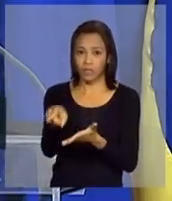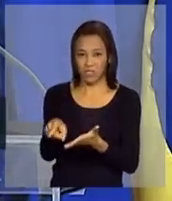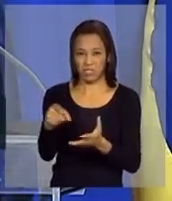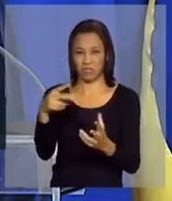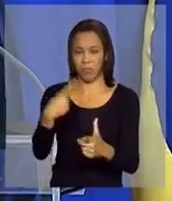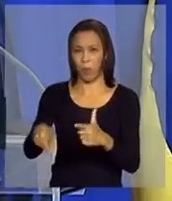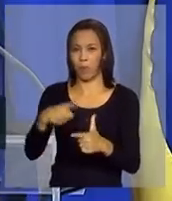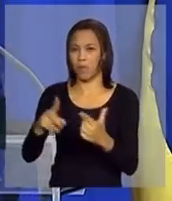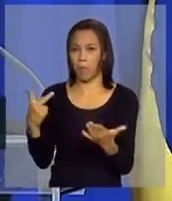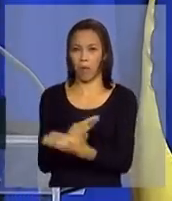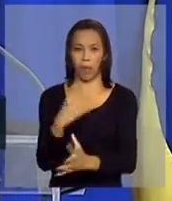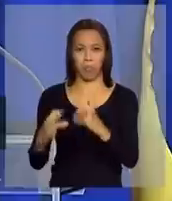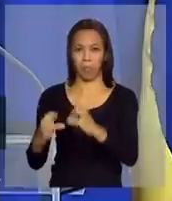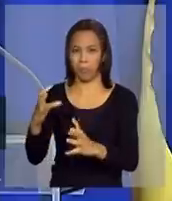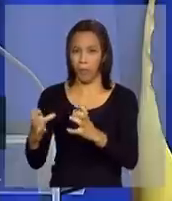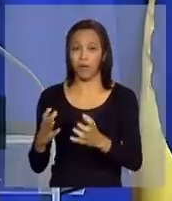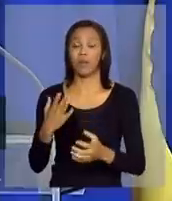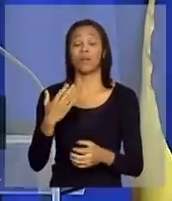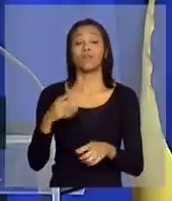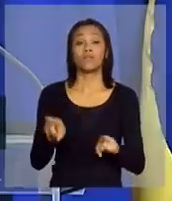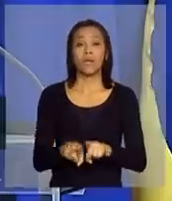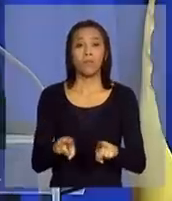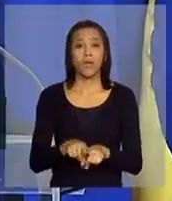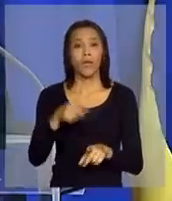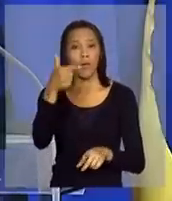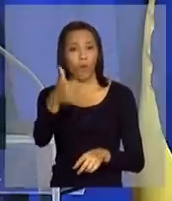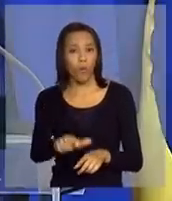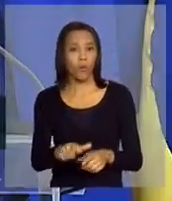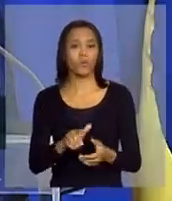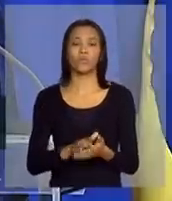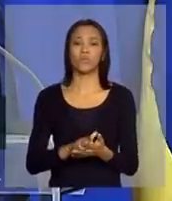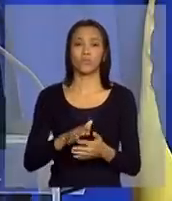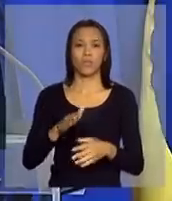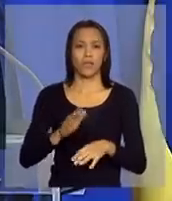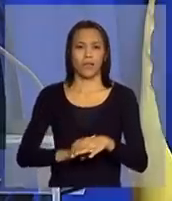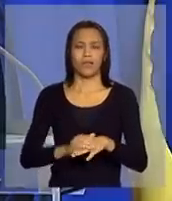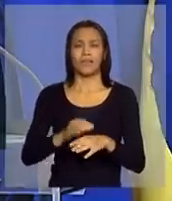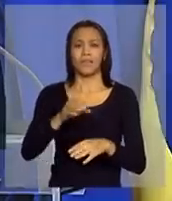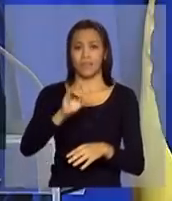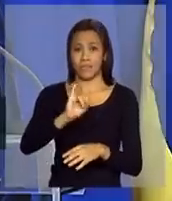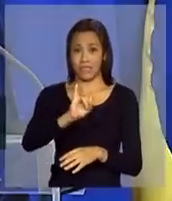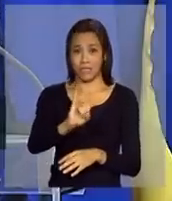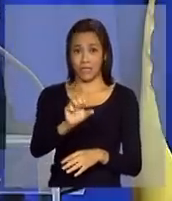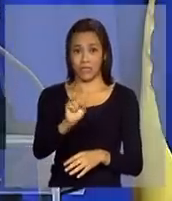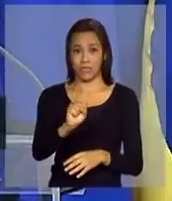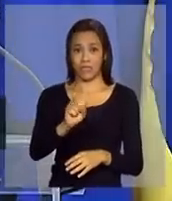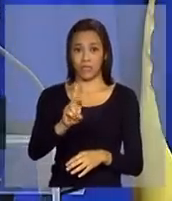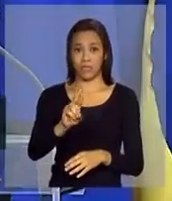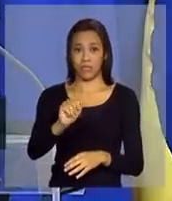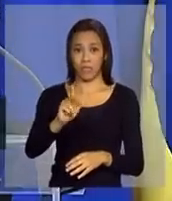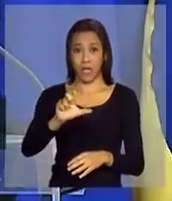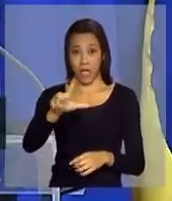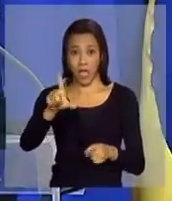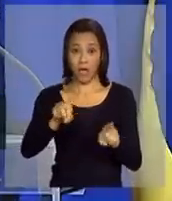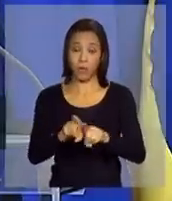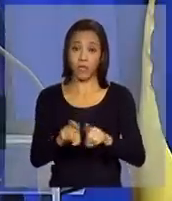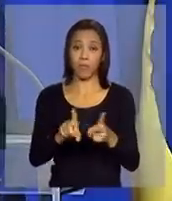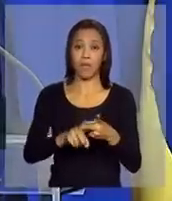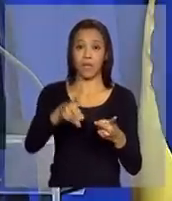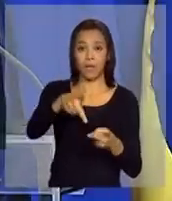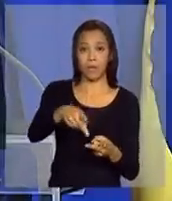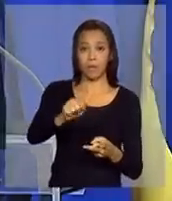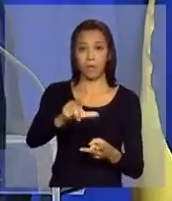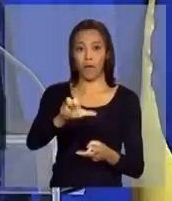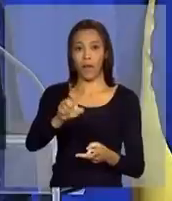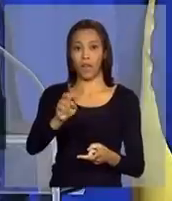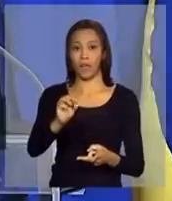Reiteramos a importância de solução do conflito israelo-palestino, a importância do estabelecimento do Estado